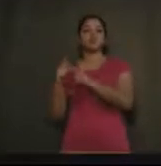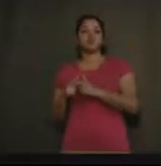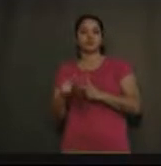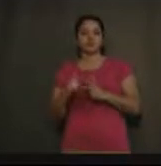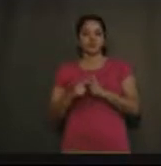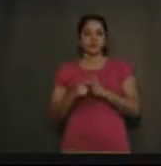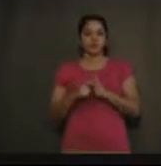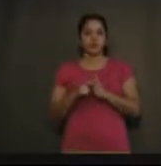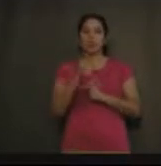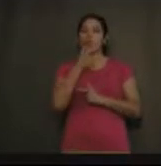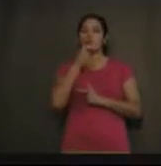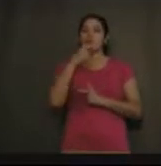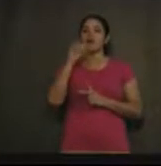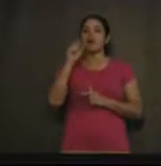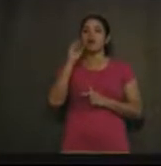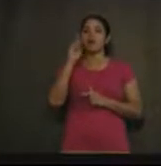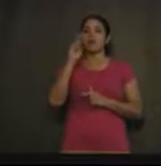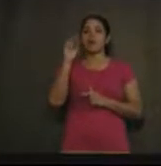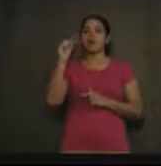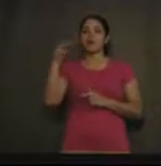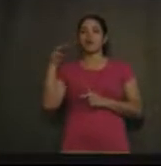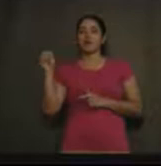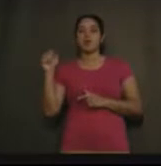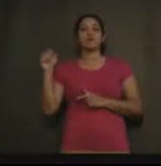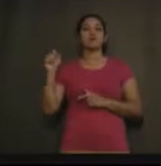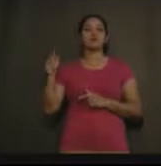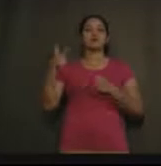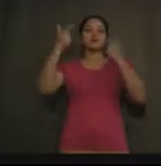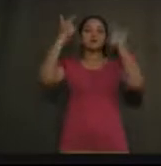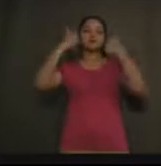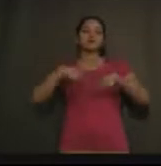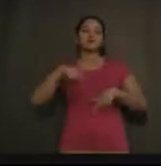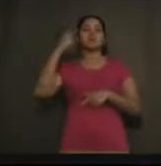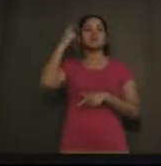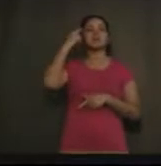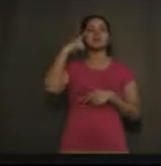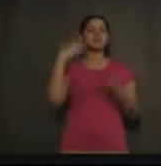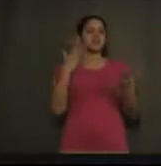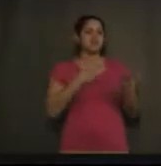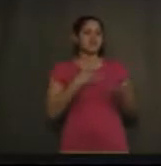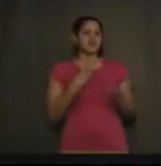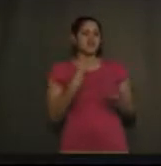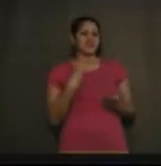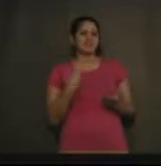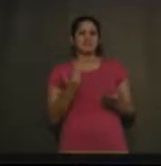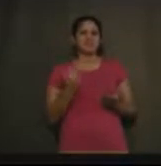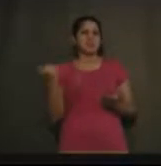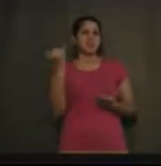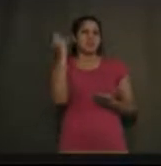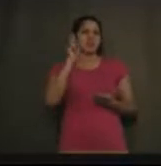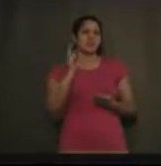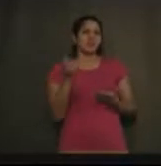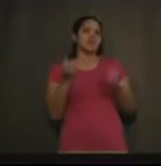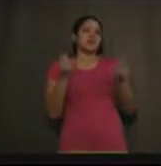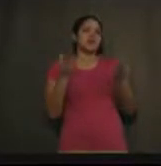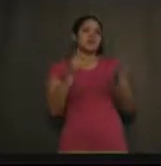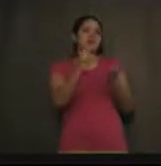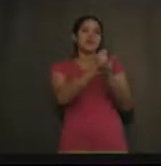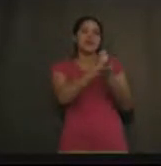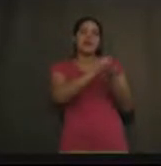Abel é tão humilde que nunca achou que valesse a pena preservar nada sobre a vida dele, então para o biógrafo foi muito